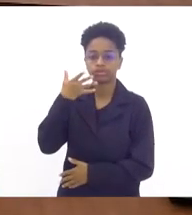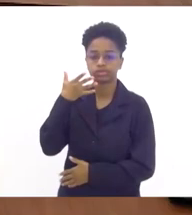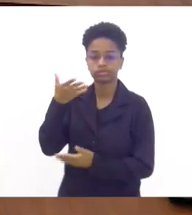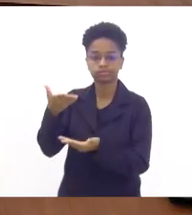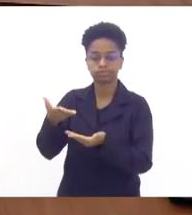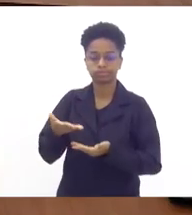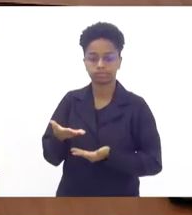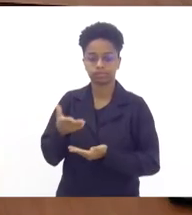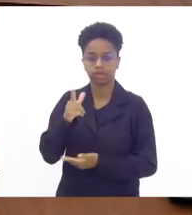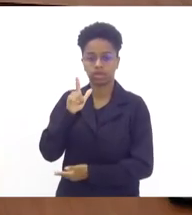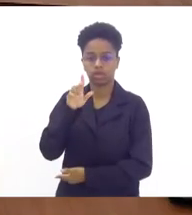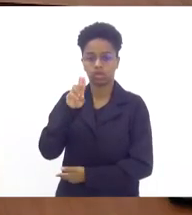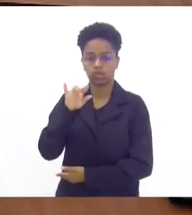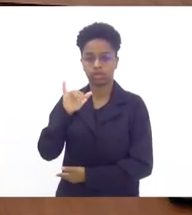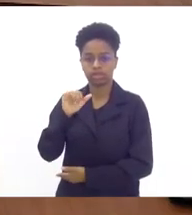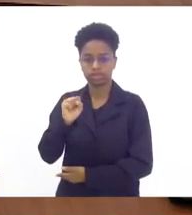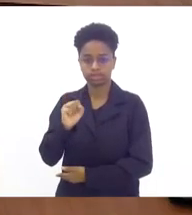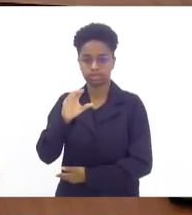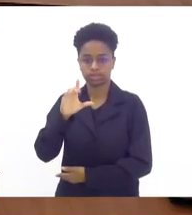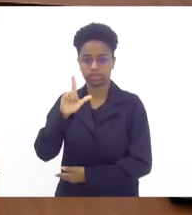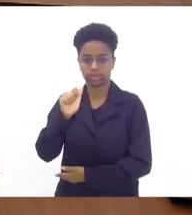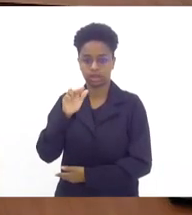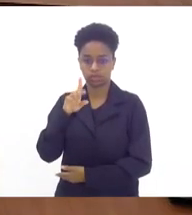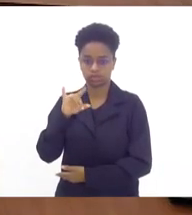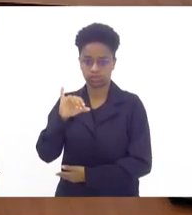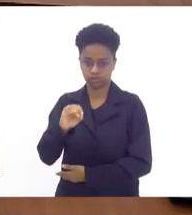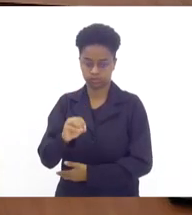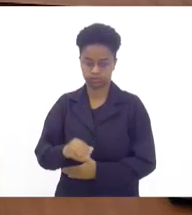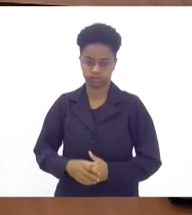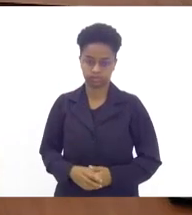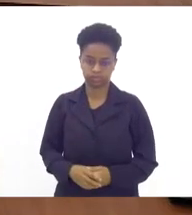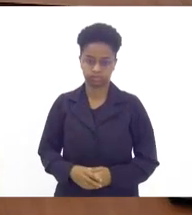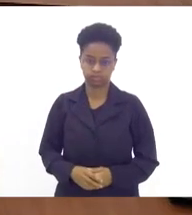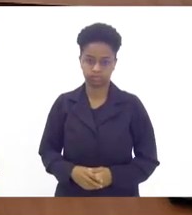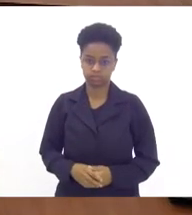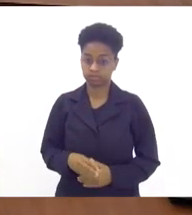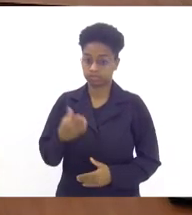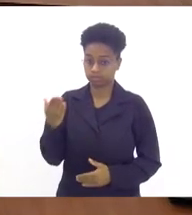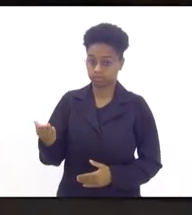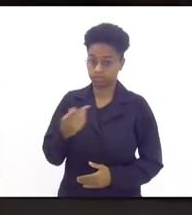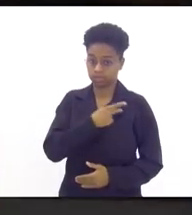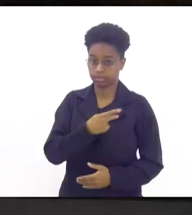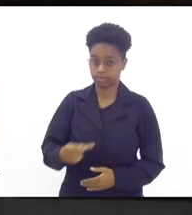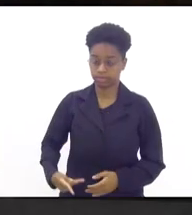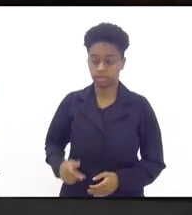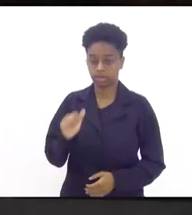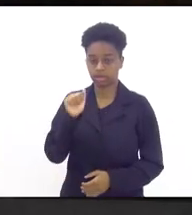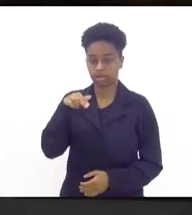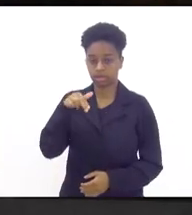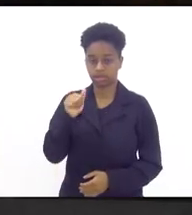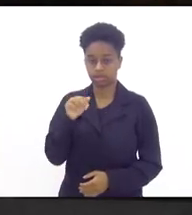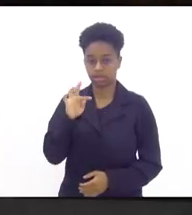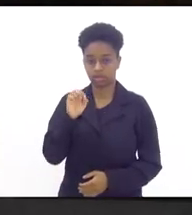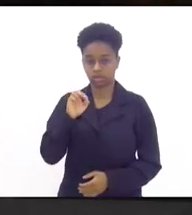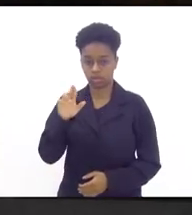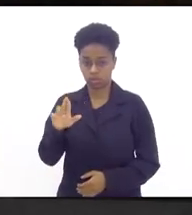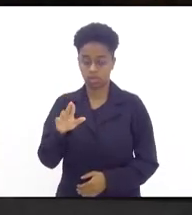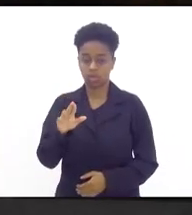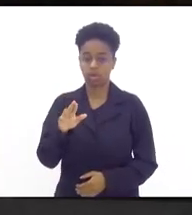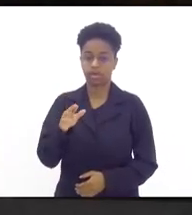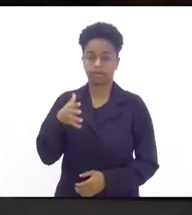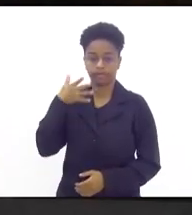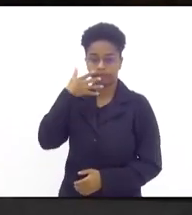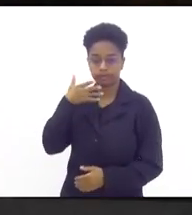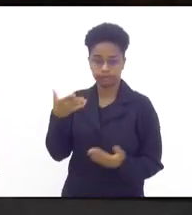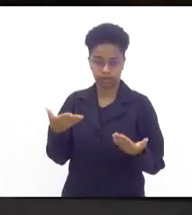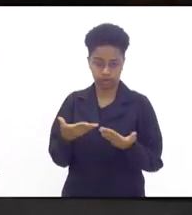o Luiz Cláudio ele é o presidente da anatorque que vai nos trazer a sua